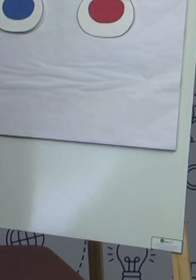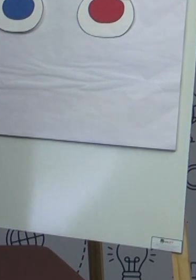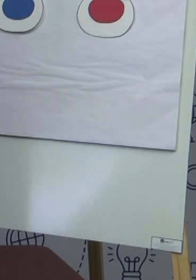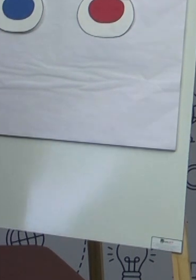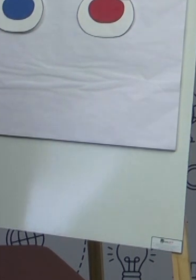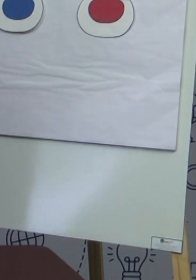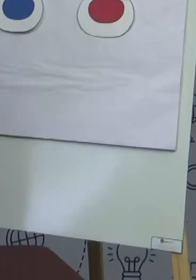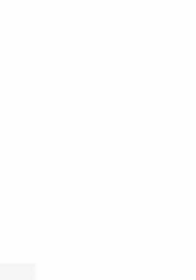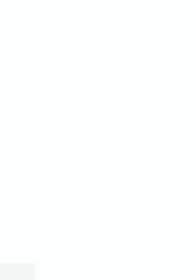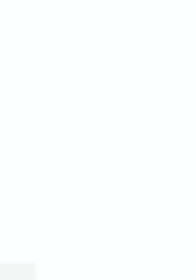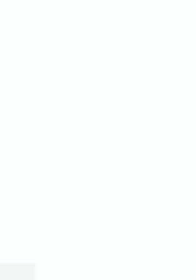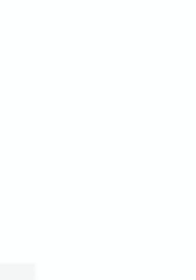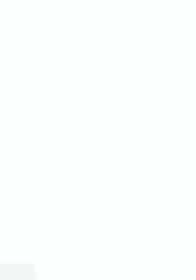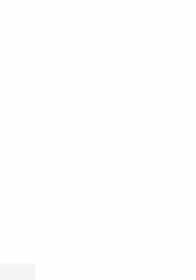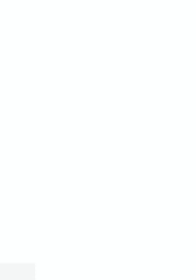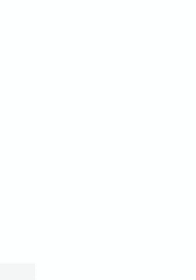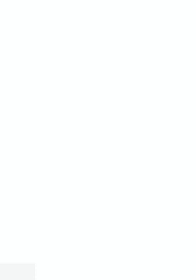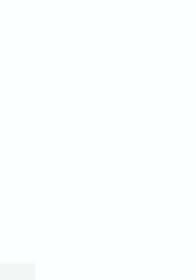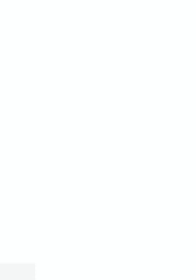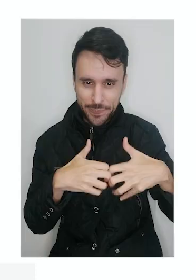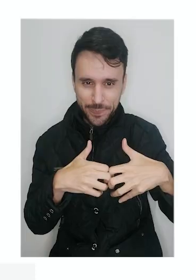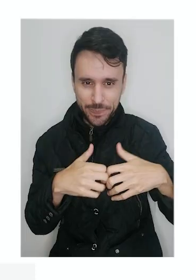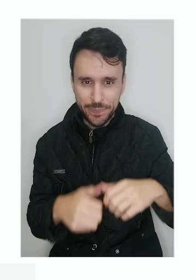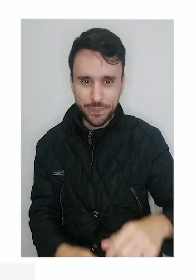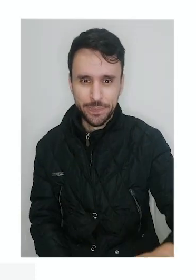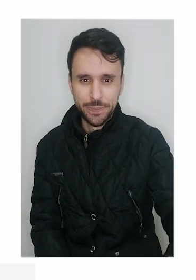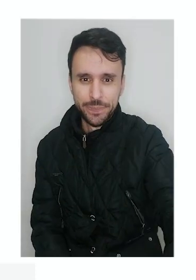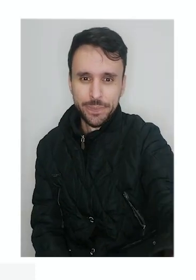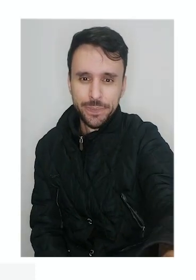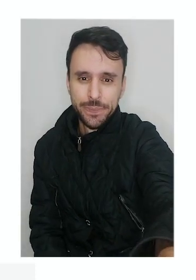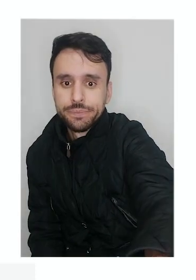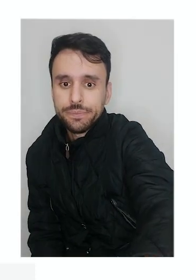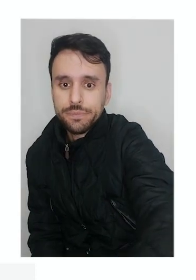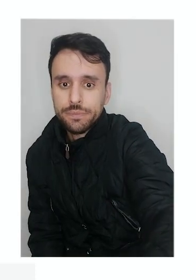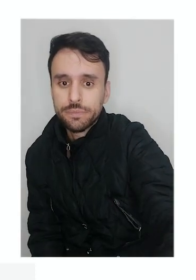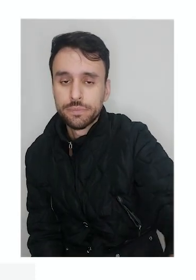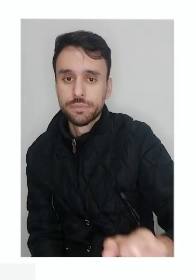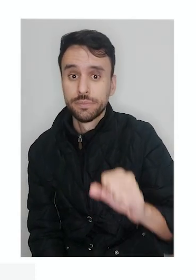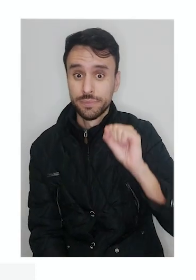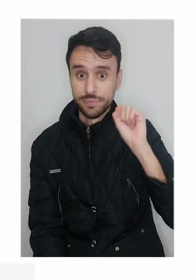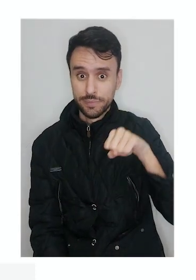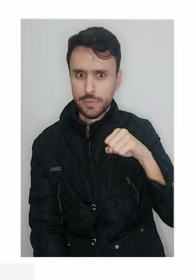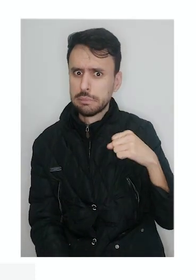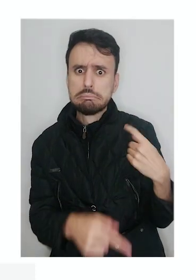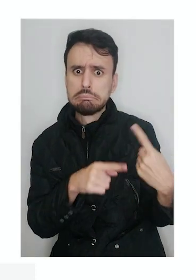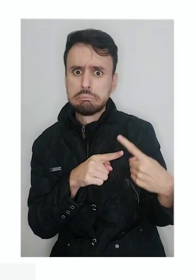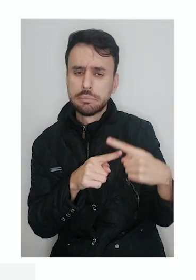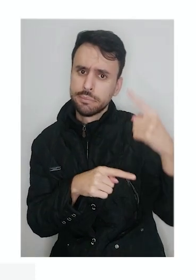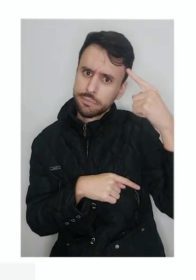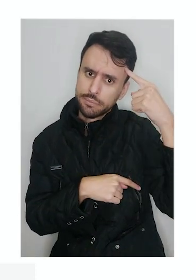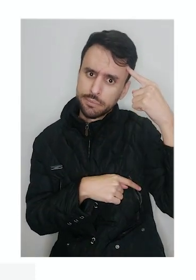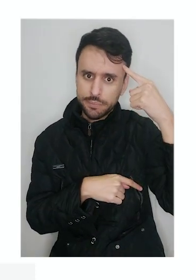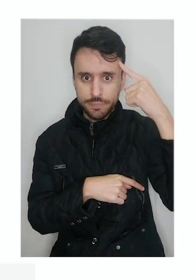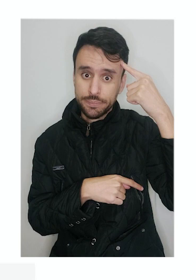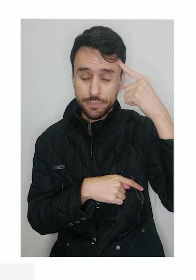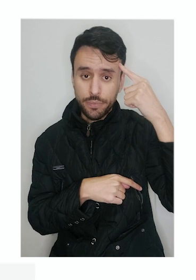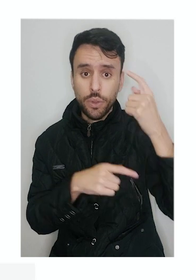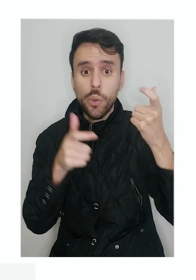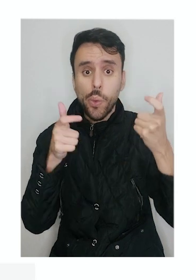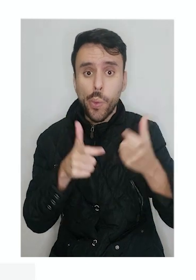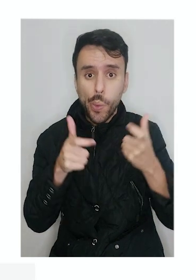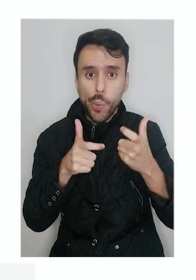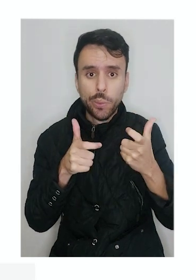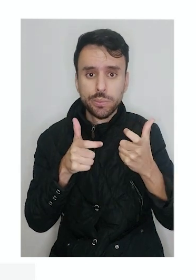testa? Sim, né? E por quê? Porque aqui, ó, vamos de novo, vou mostrar para vocês, porque a gente coloca ele onde?